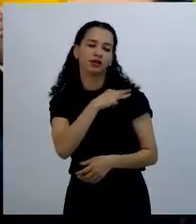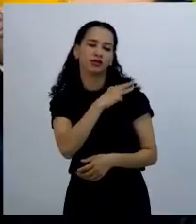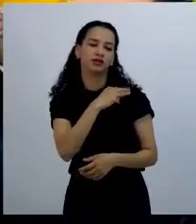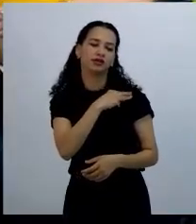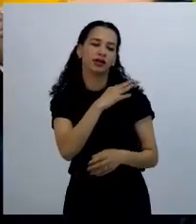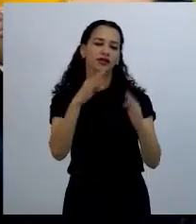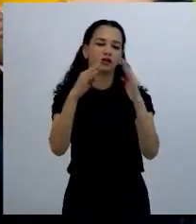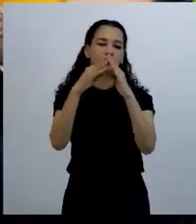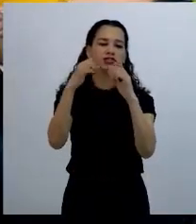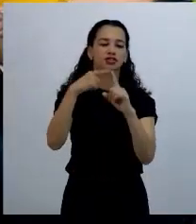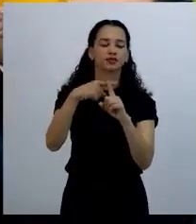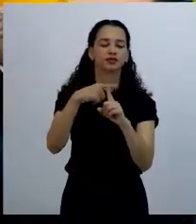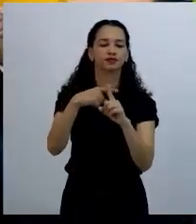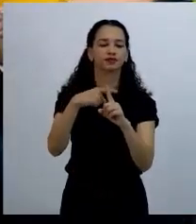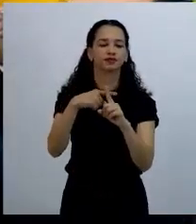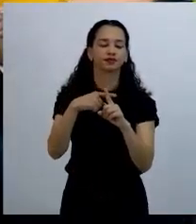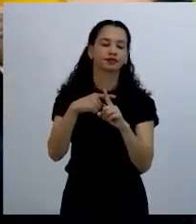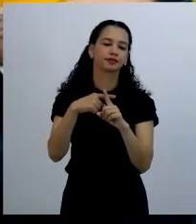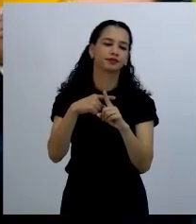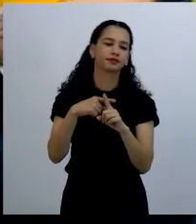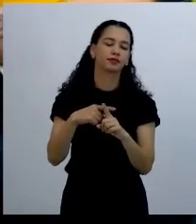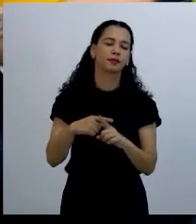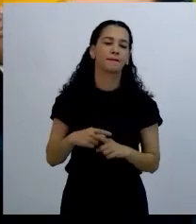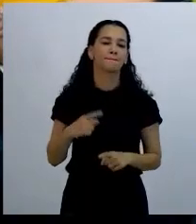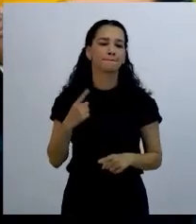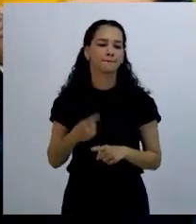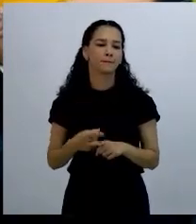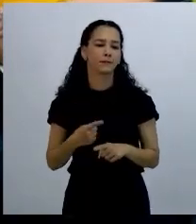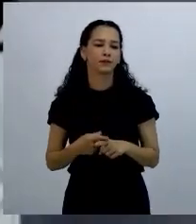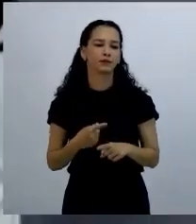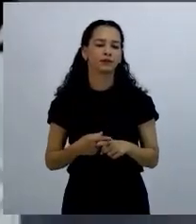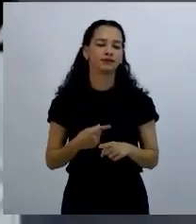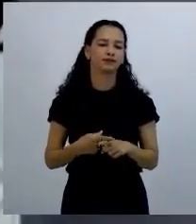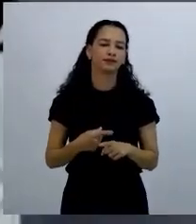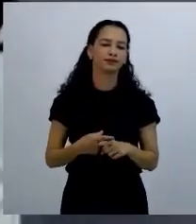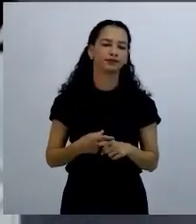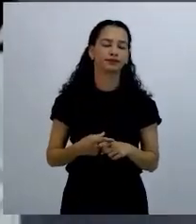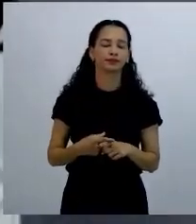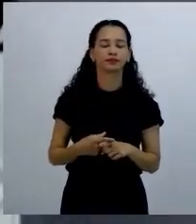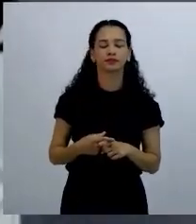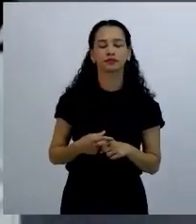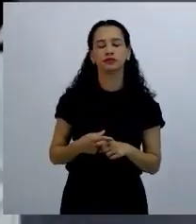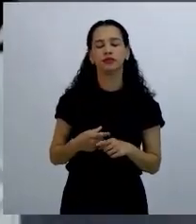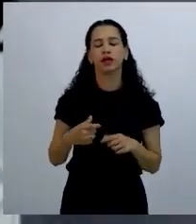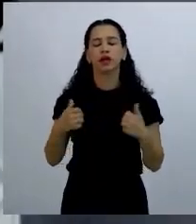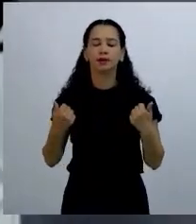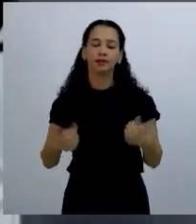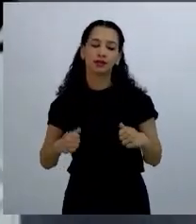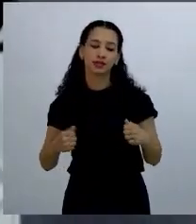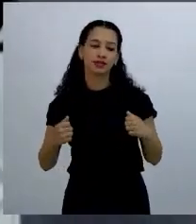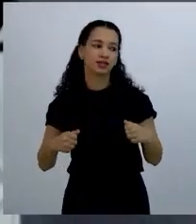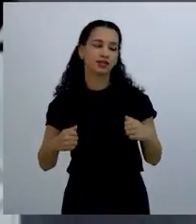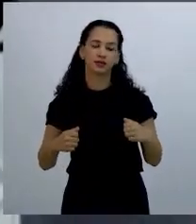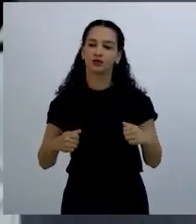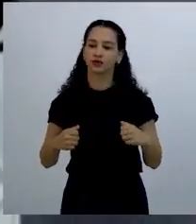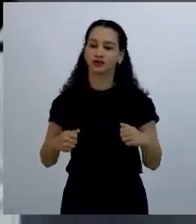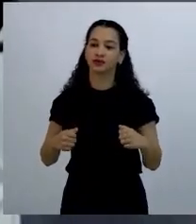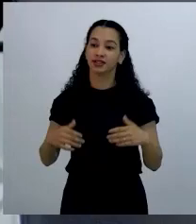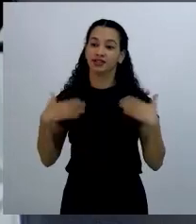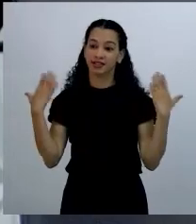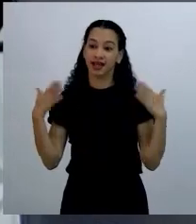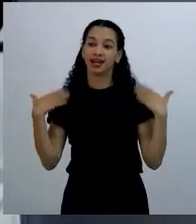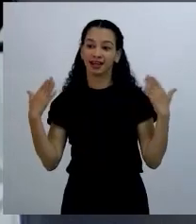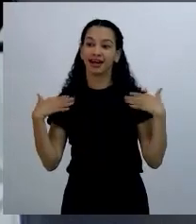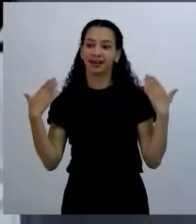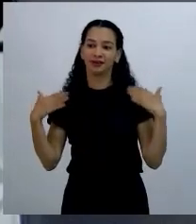a vitória do outro e com o fato de que o outro conseguiu fazer tão bem quanto às vezes até melhor do que eu ou você é preciso muita